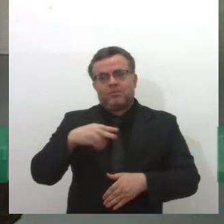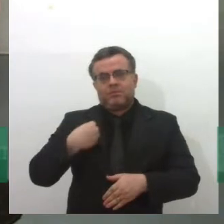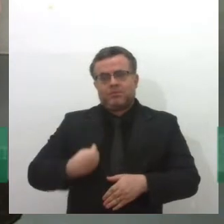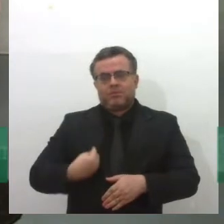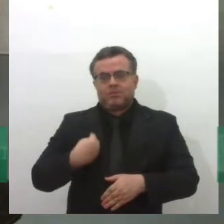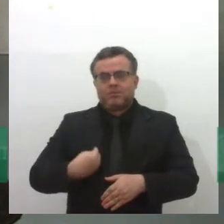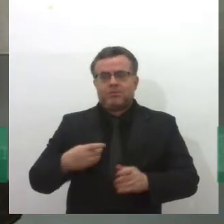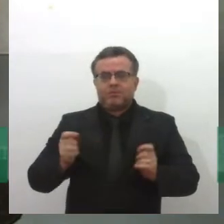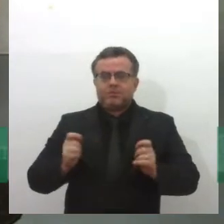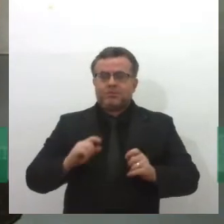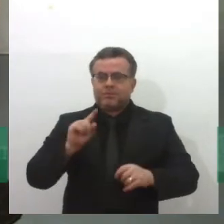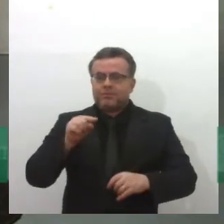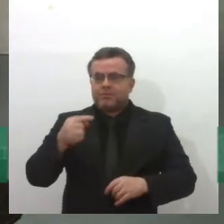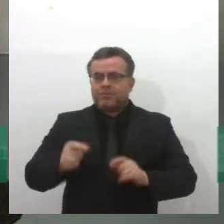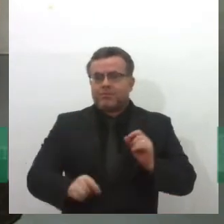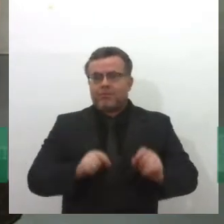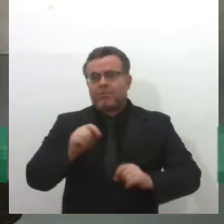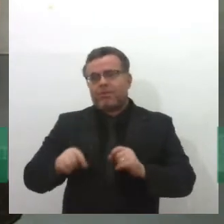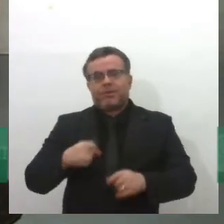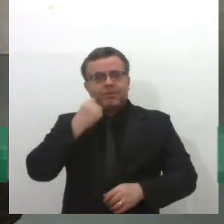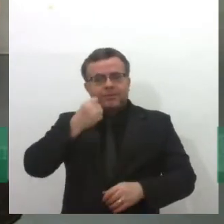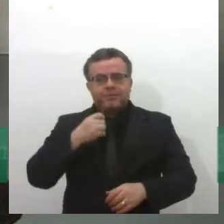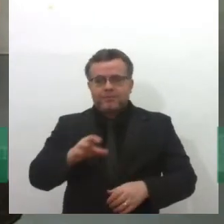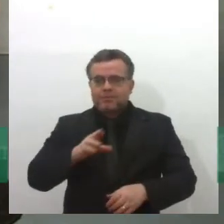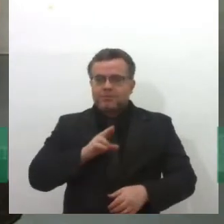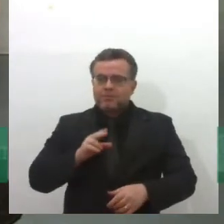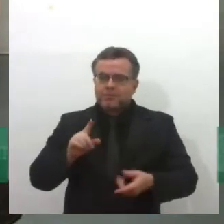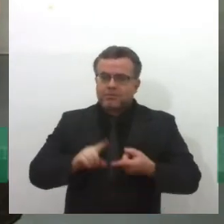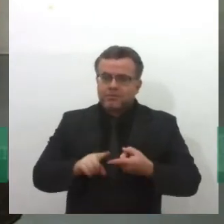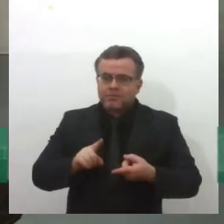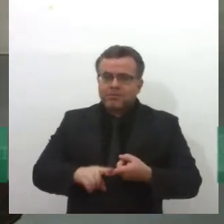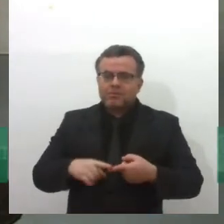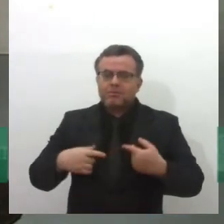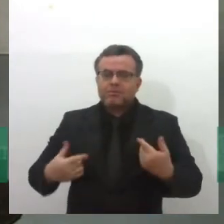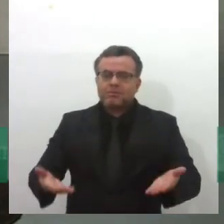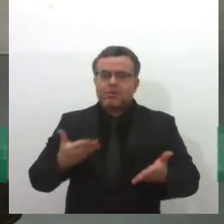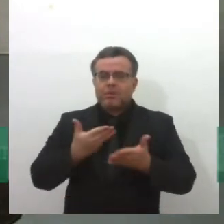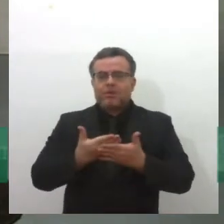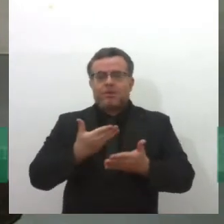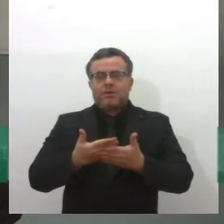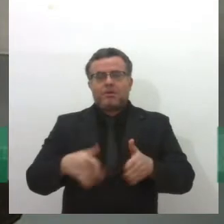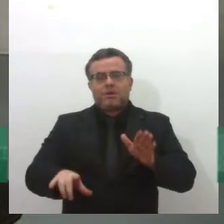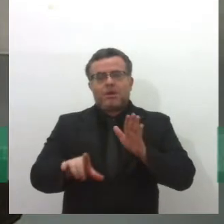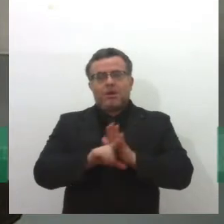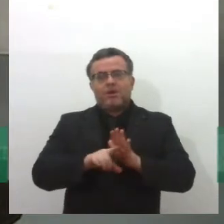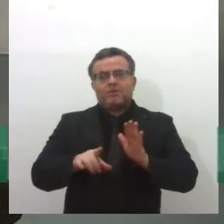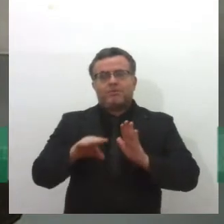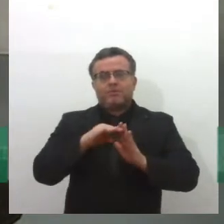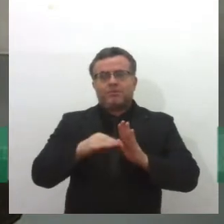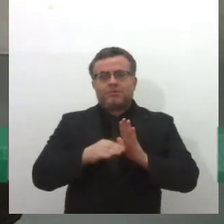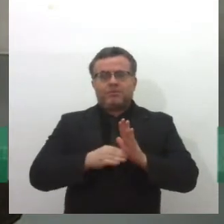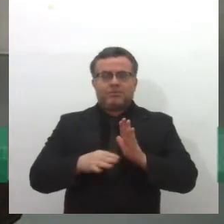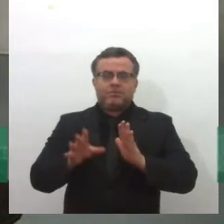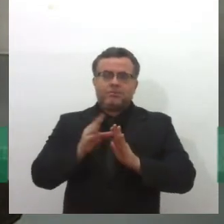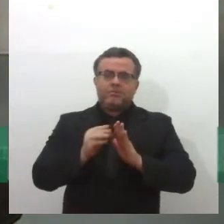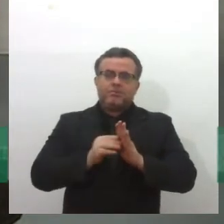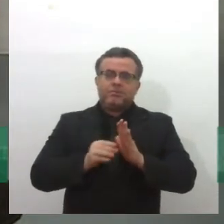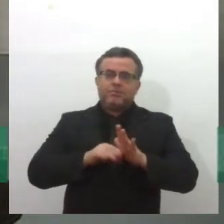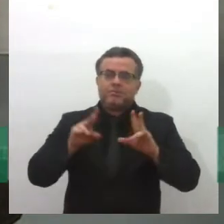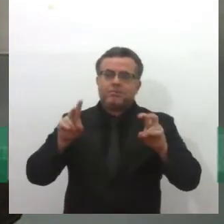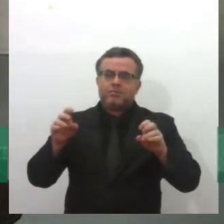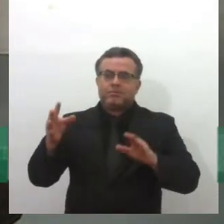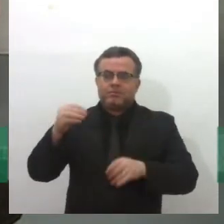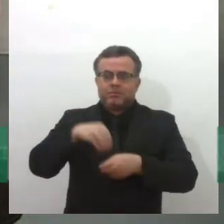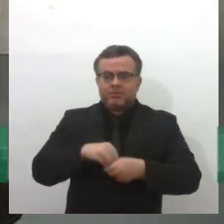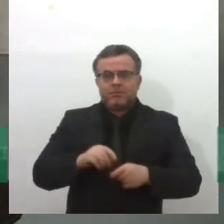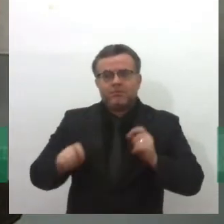e em seguida o senador pode responder também. O estudo da legislação referente aos conteúdos propostos também fariam parte aí